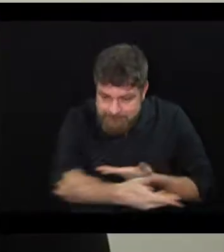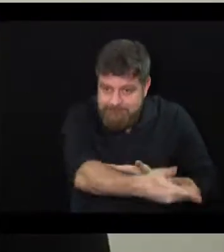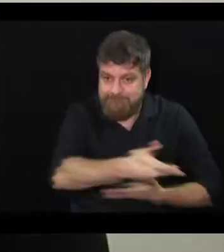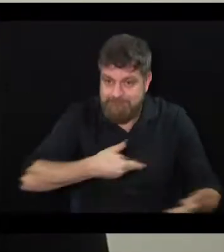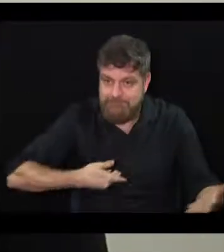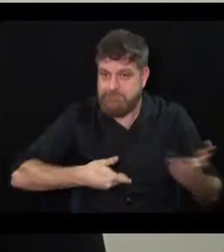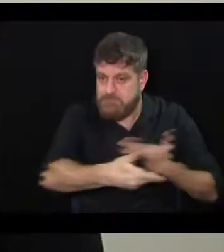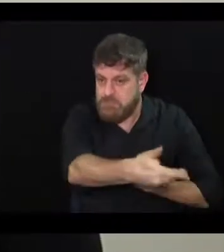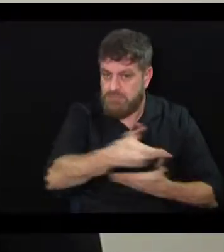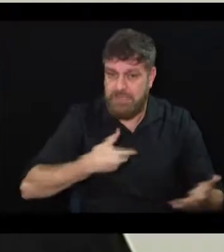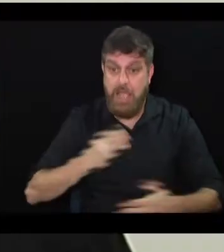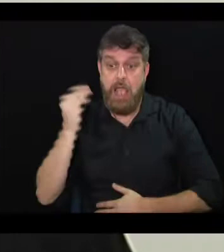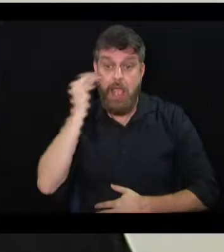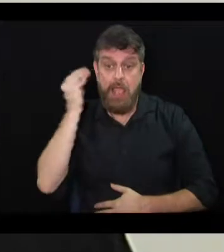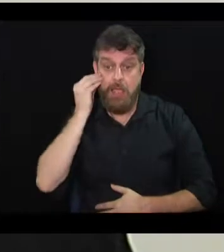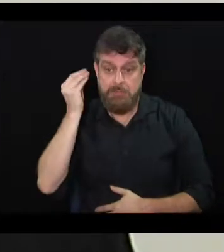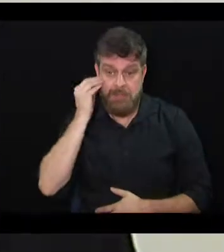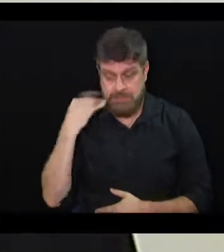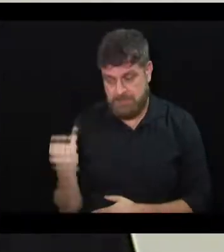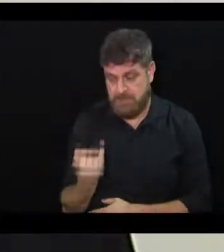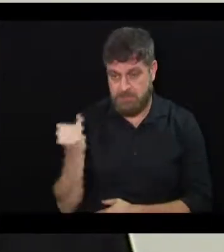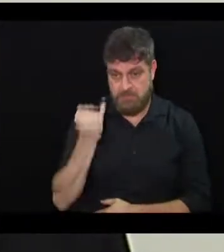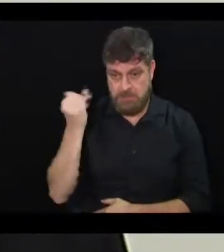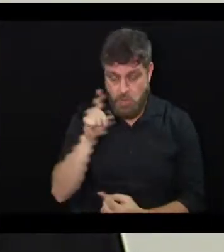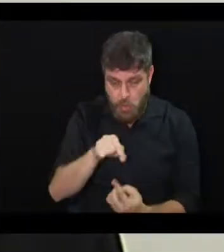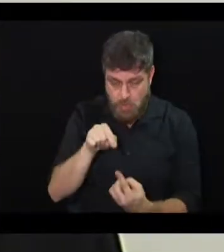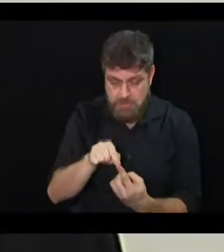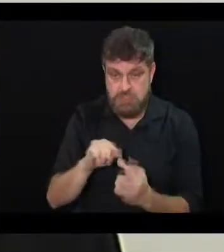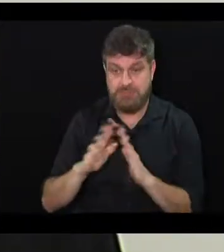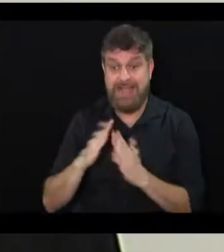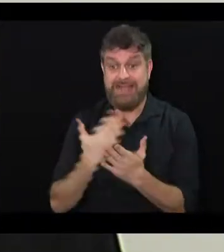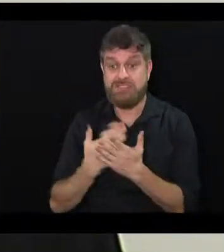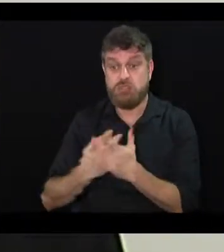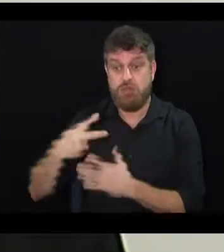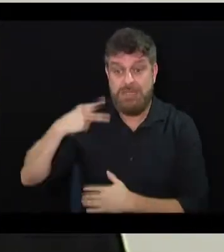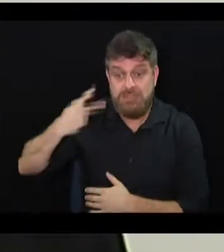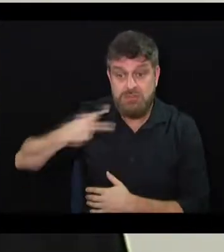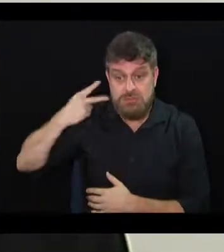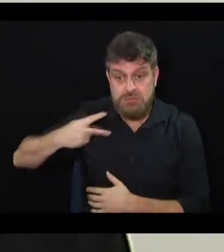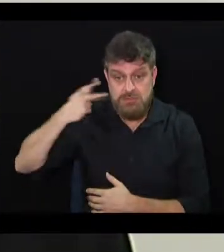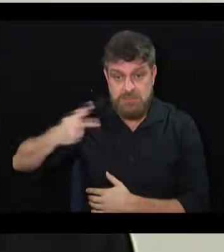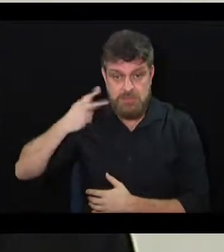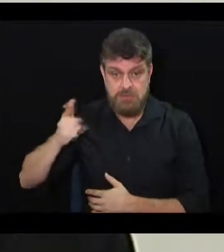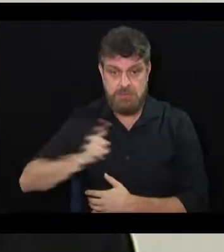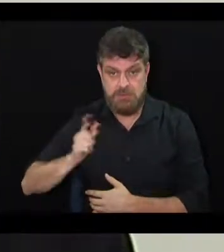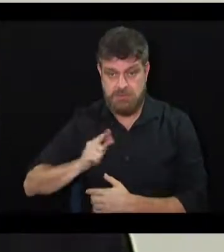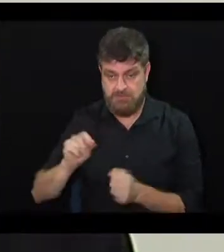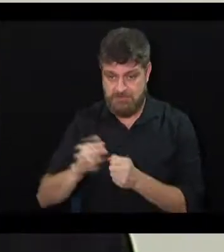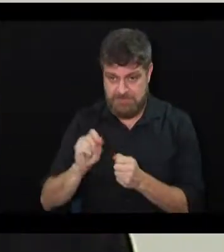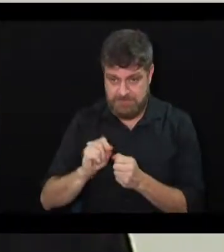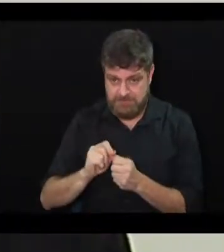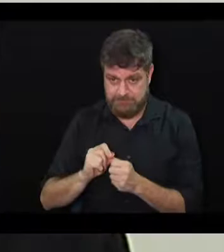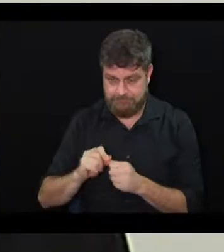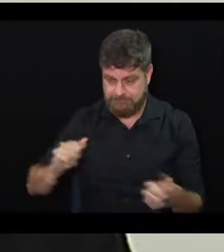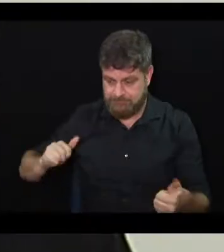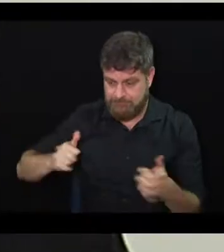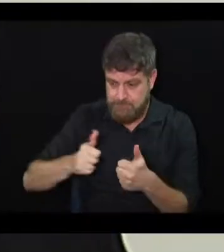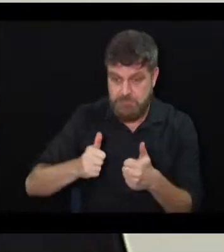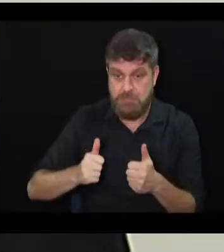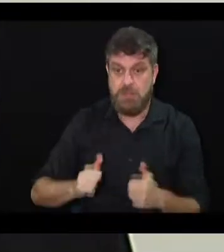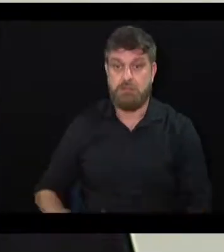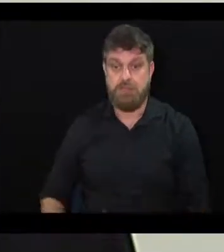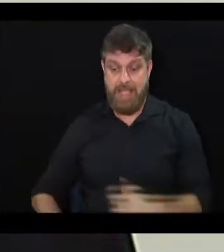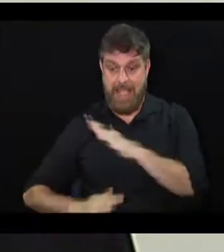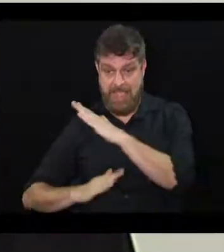nossas boas experiências. O objetivo é fazer com que as escolas do Legislativo aproximem cada vez mais o parlamento